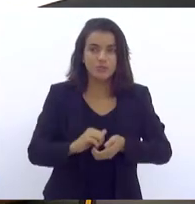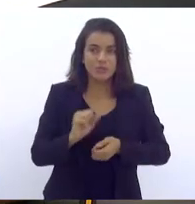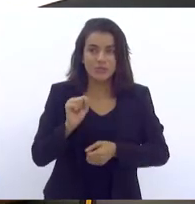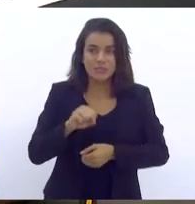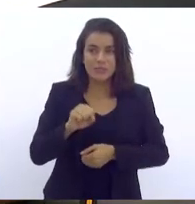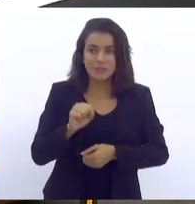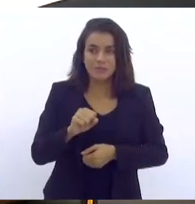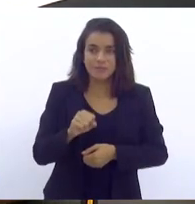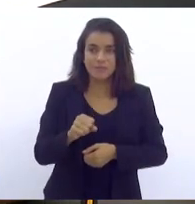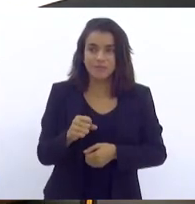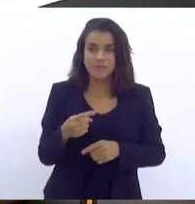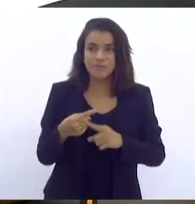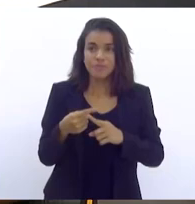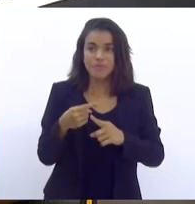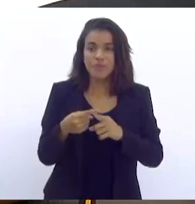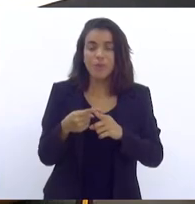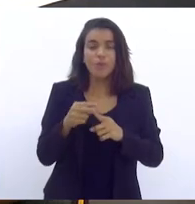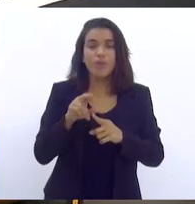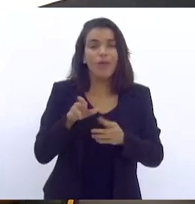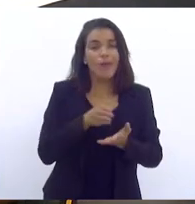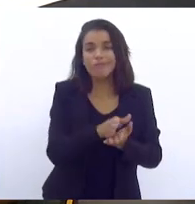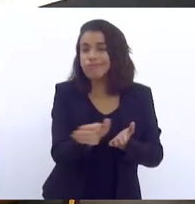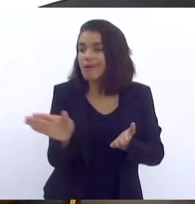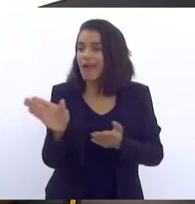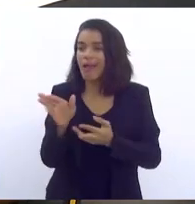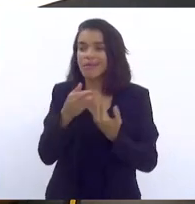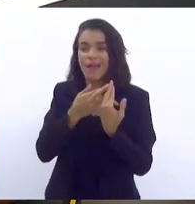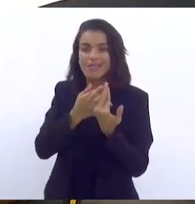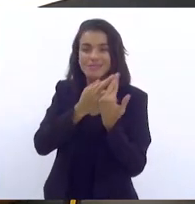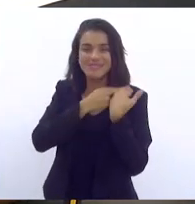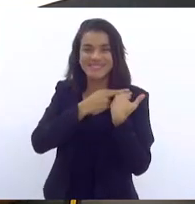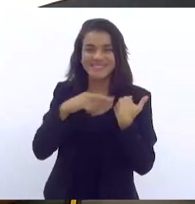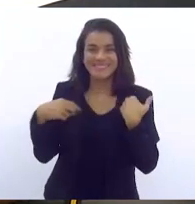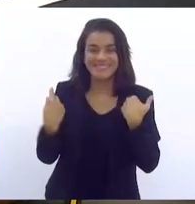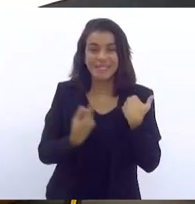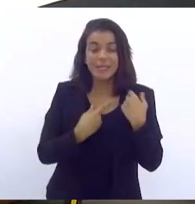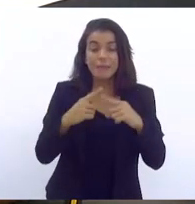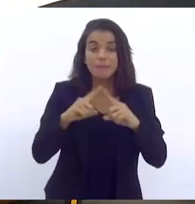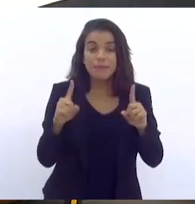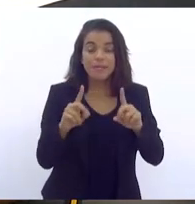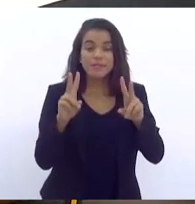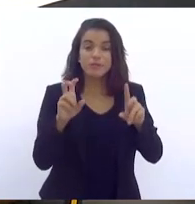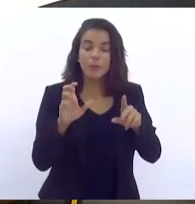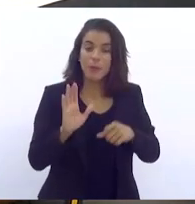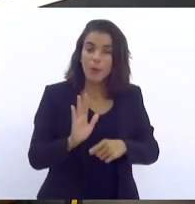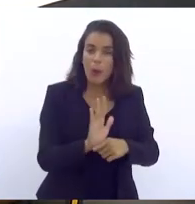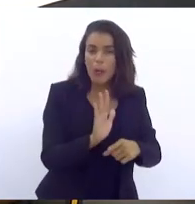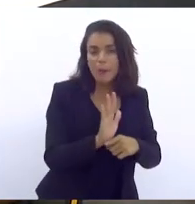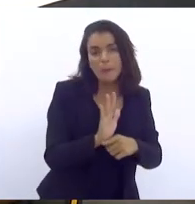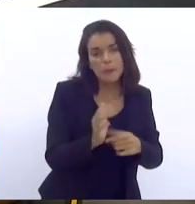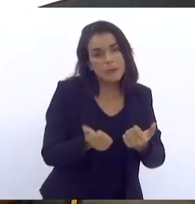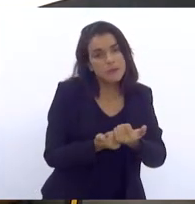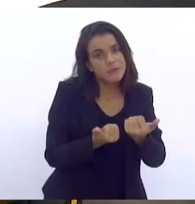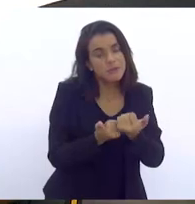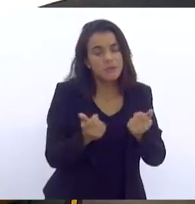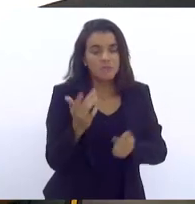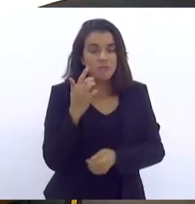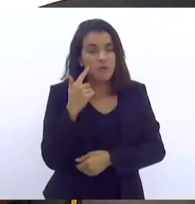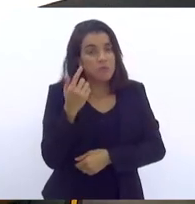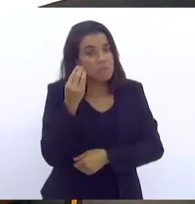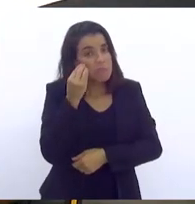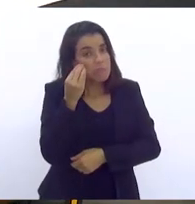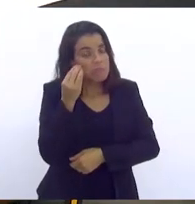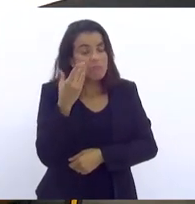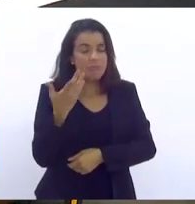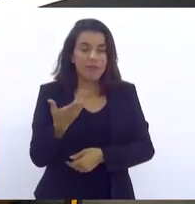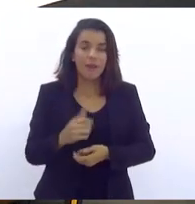eh foge um pouco da nossa atribuição mas a título de colaboração a gente pode ver o que que pode fazer nesse